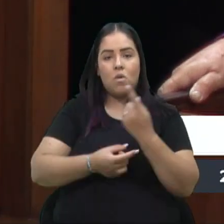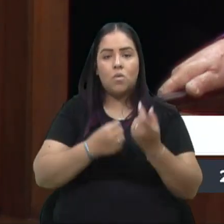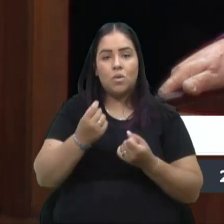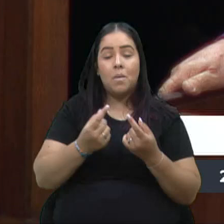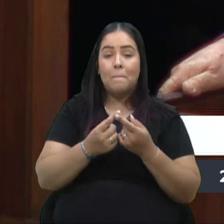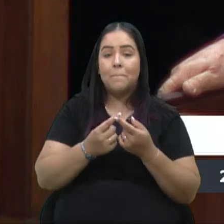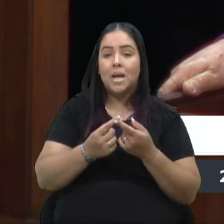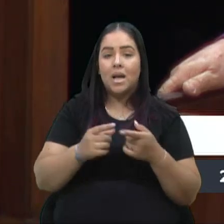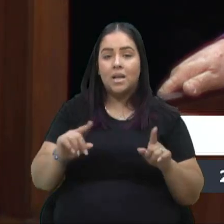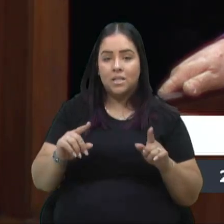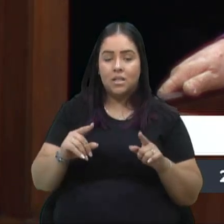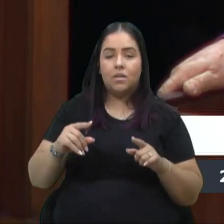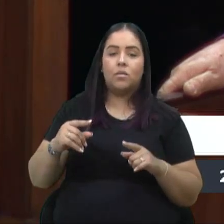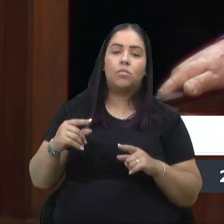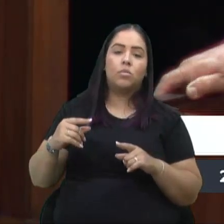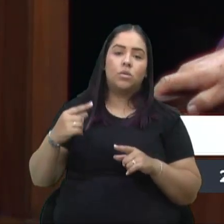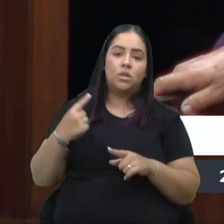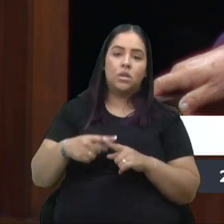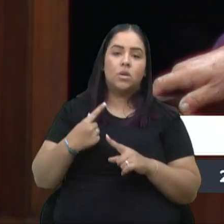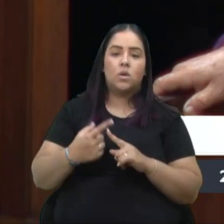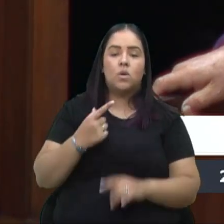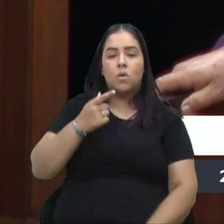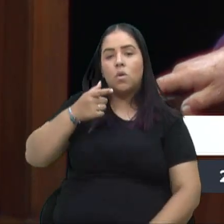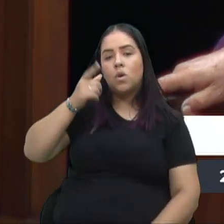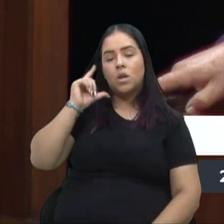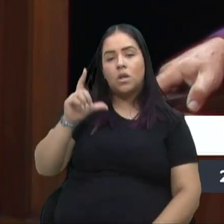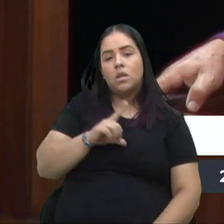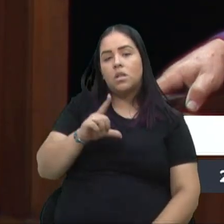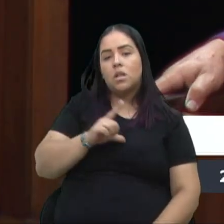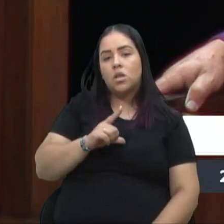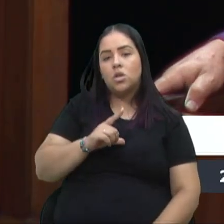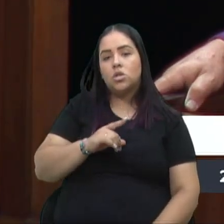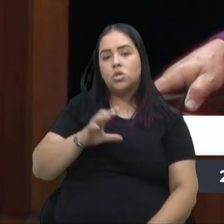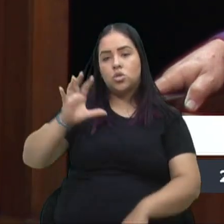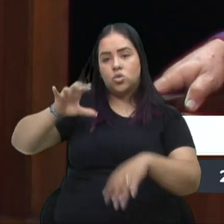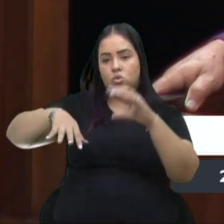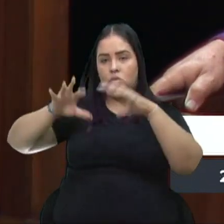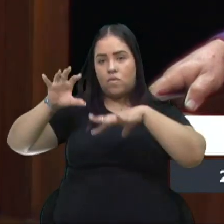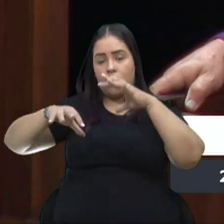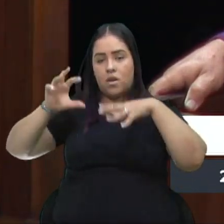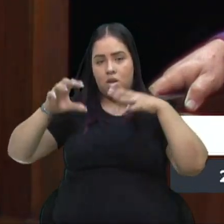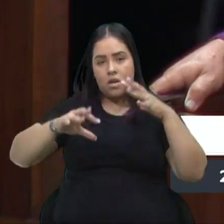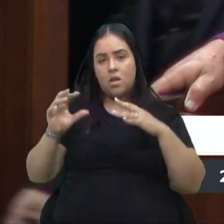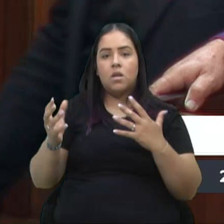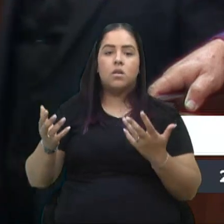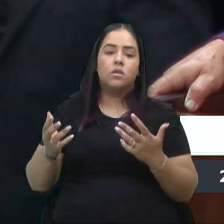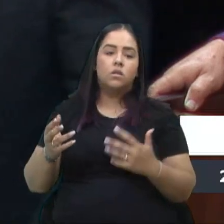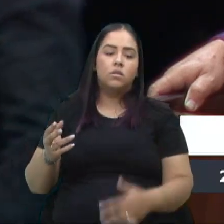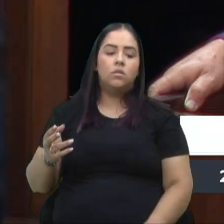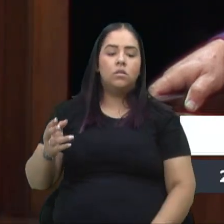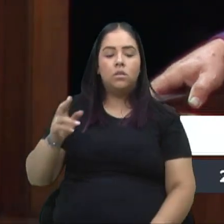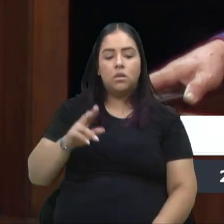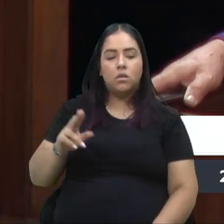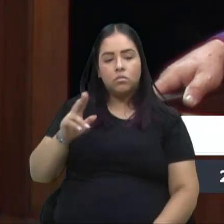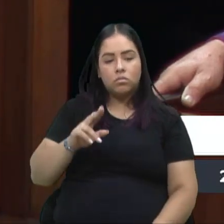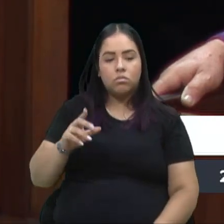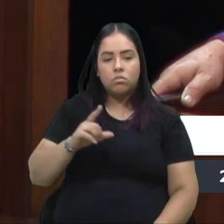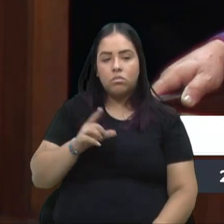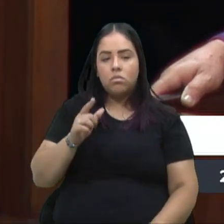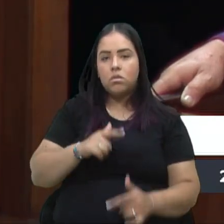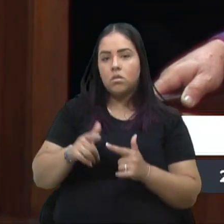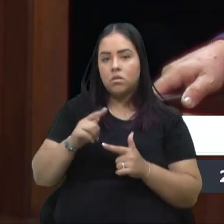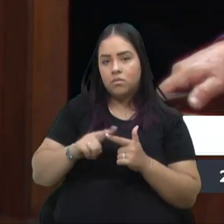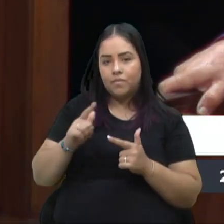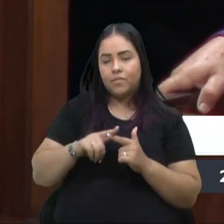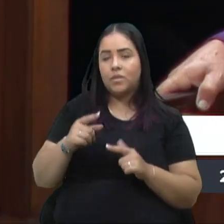atendido mais porque ontem veio uma chuva razoável serviu bastante até para entupir boca porque foi